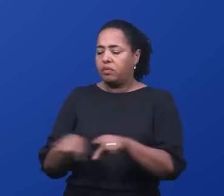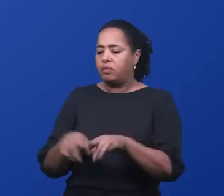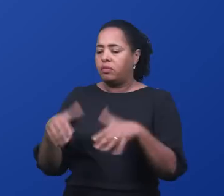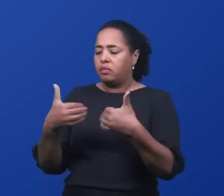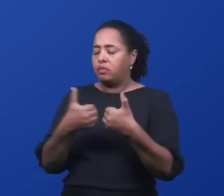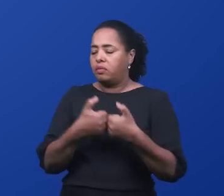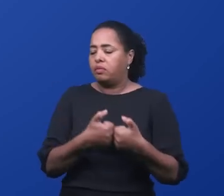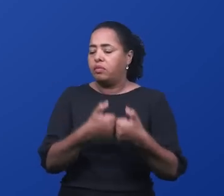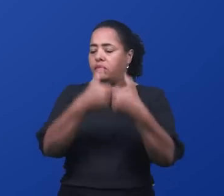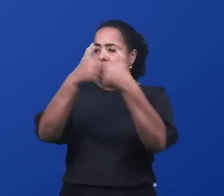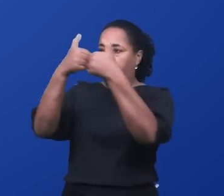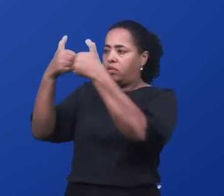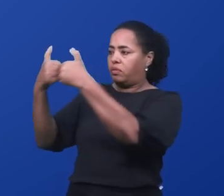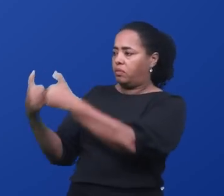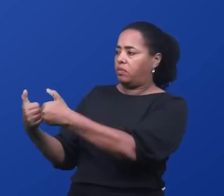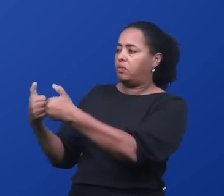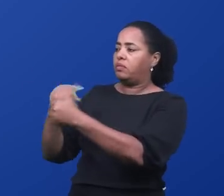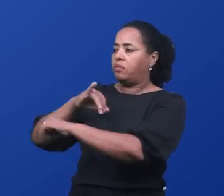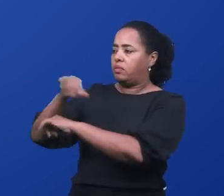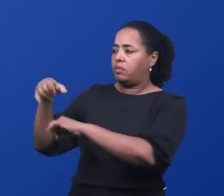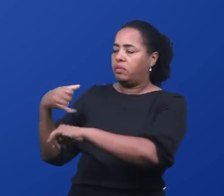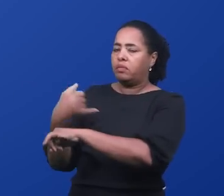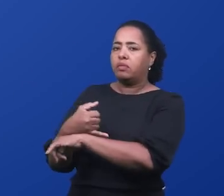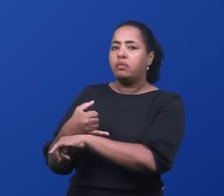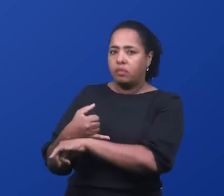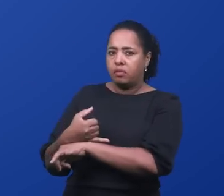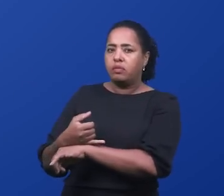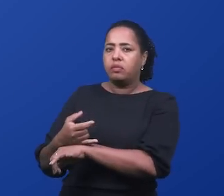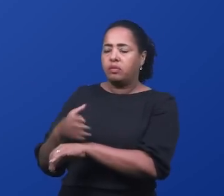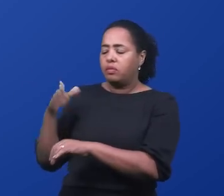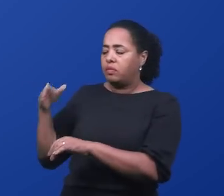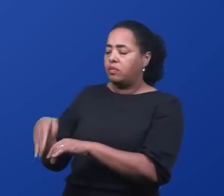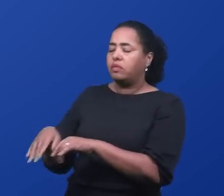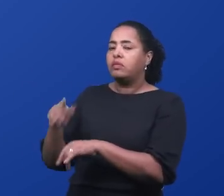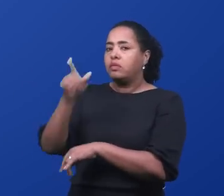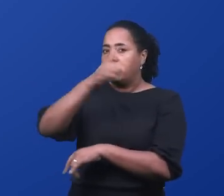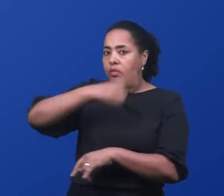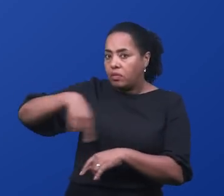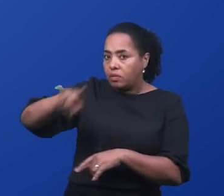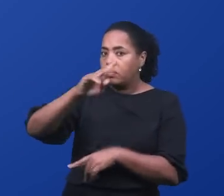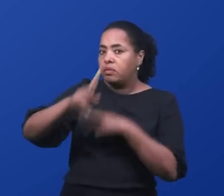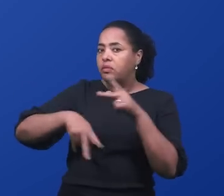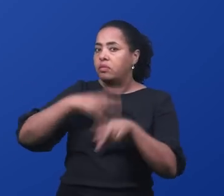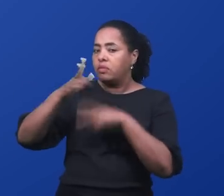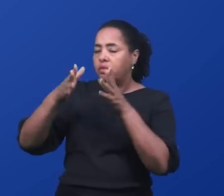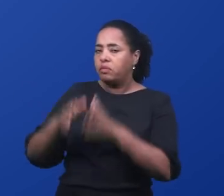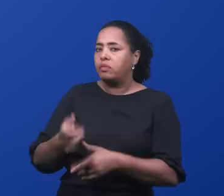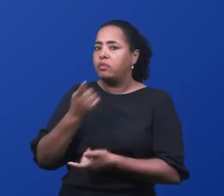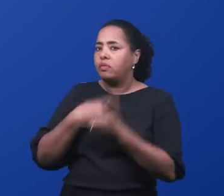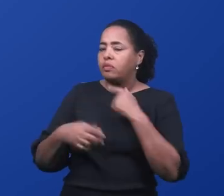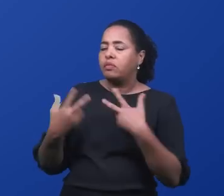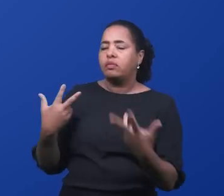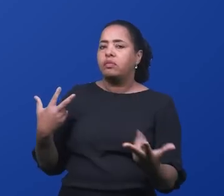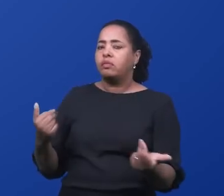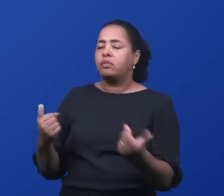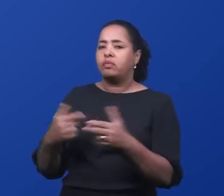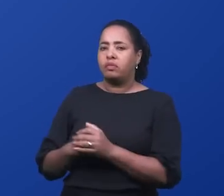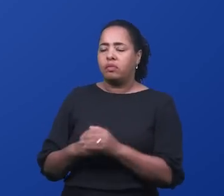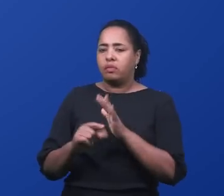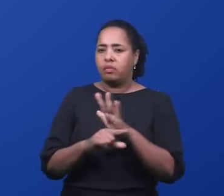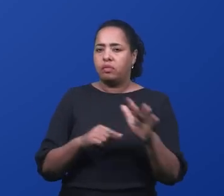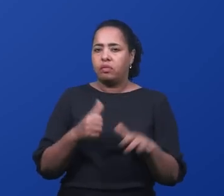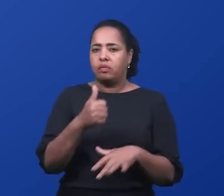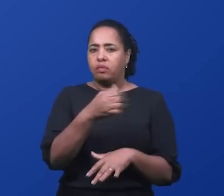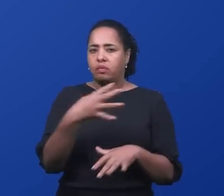arca é levada de volta para Jerusalém. E esse é o destino final que a igreja tanto anseia. Nós vemos nos versos 14 e 15